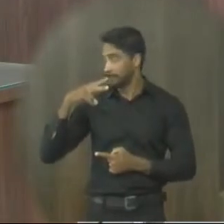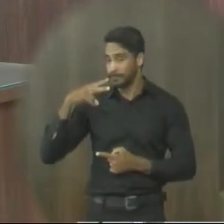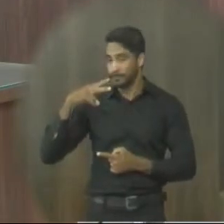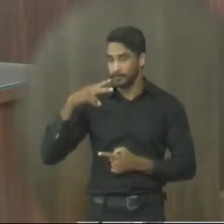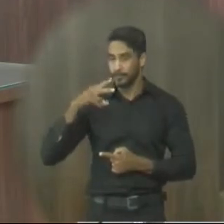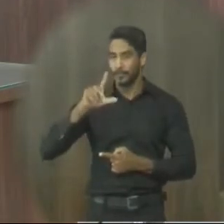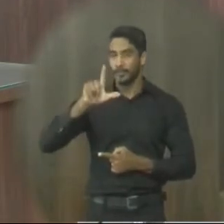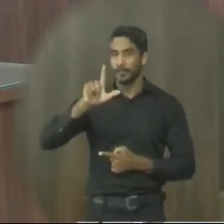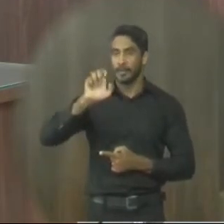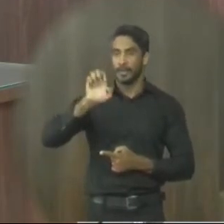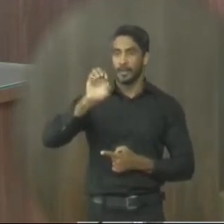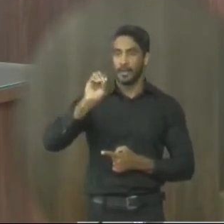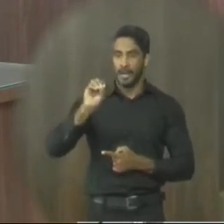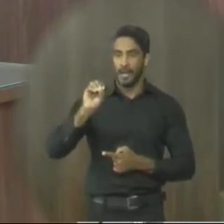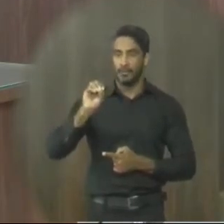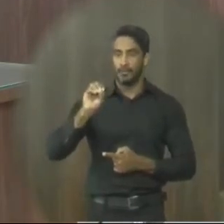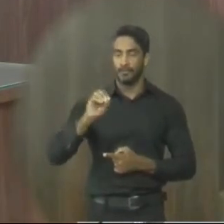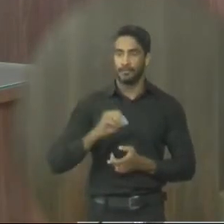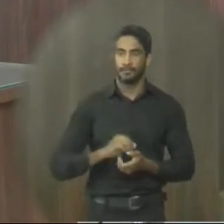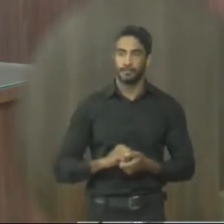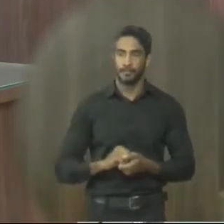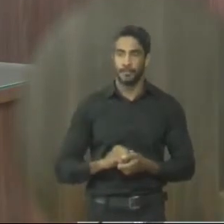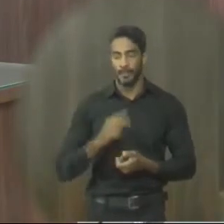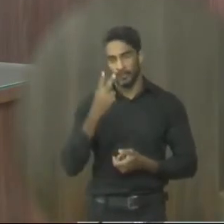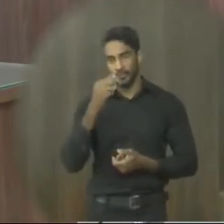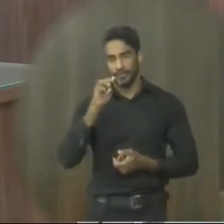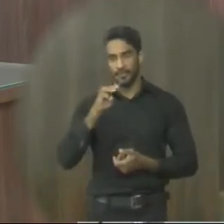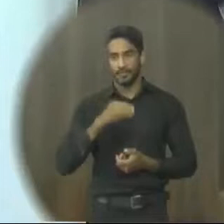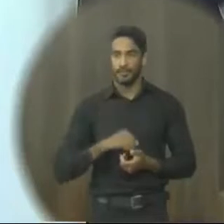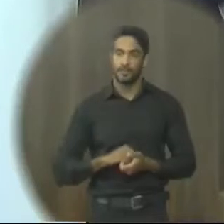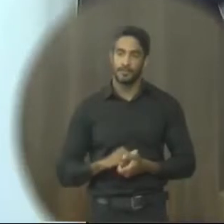passar para o Léo, depois eu passo para o senhor. Vereador Lobinho, 2 minutos.